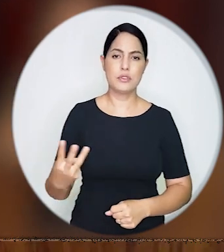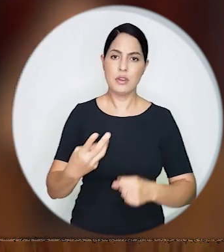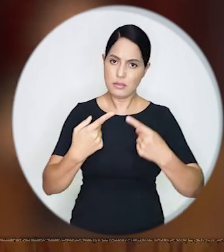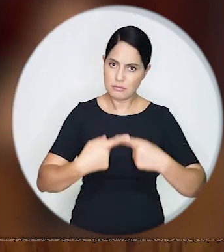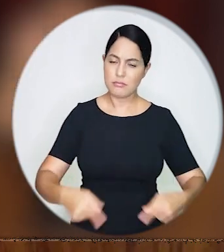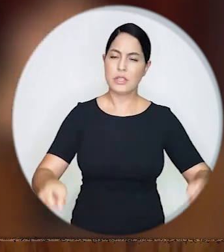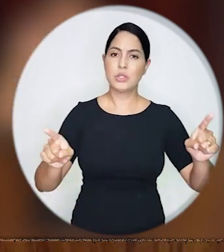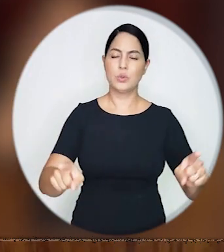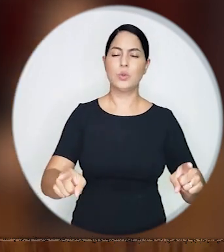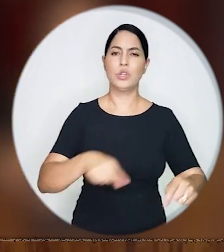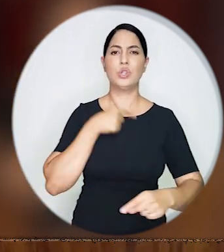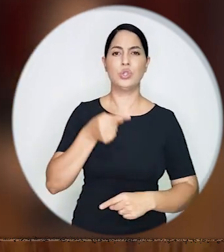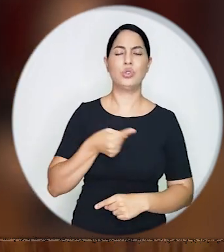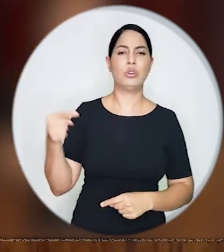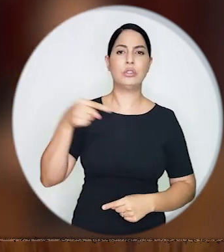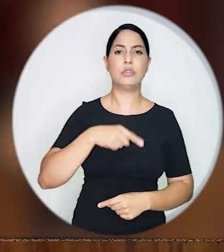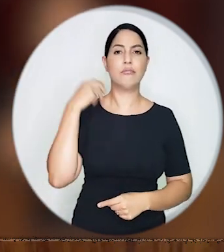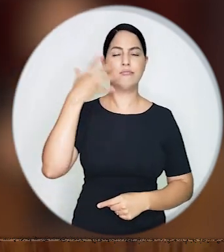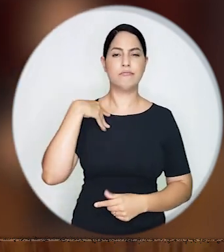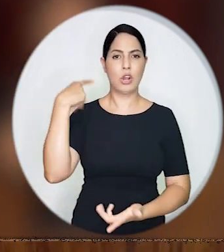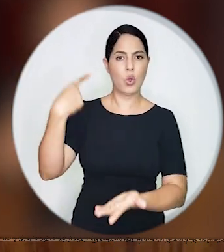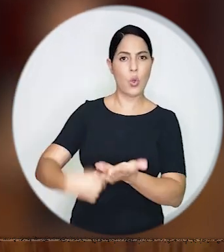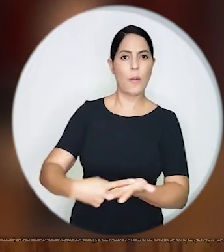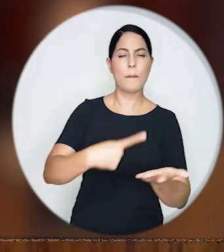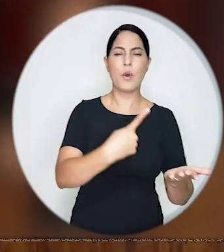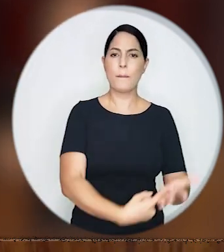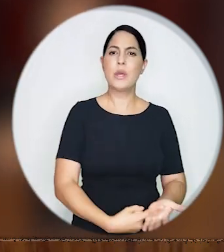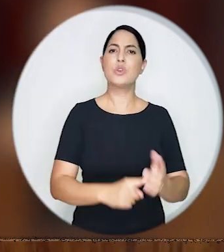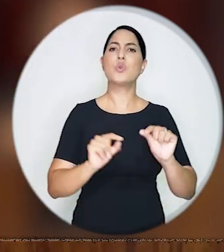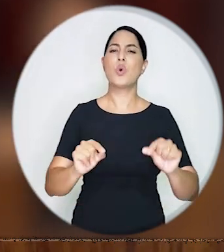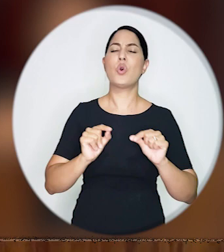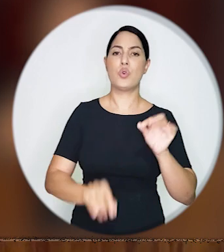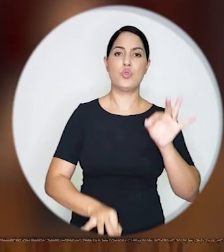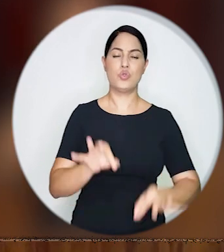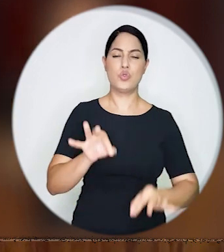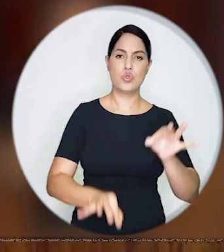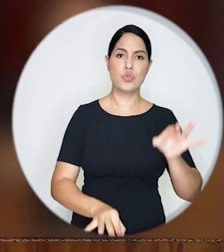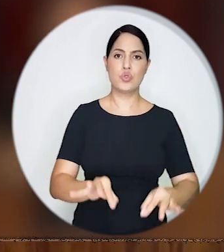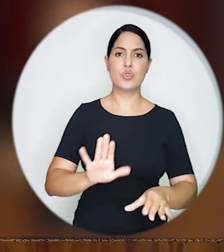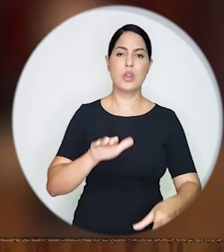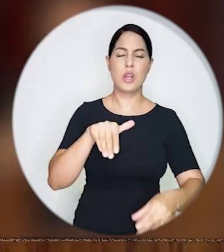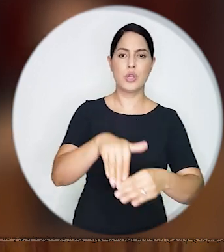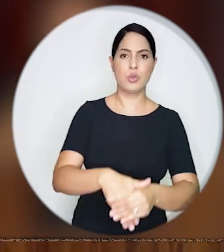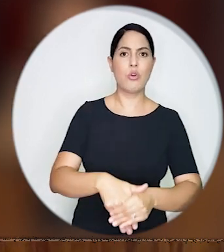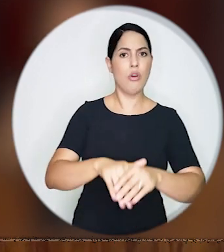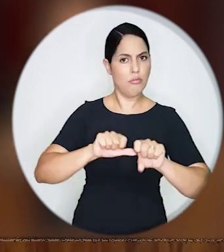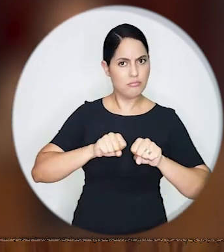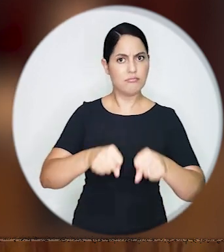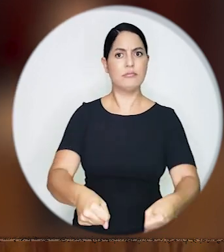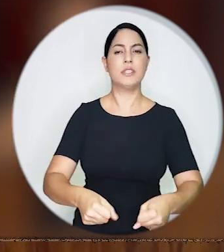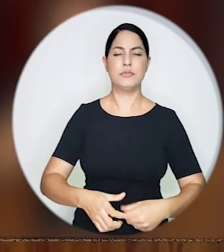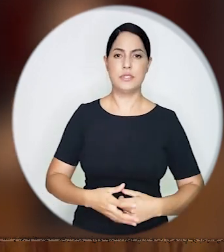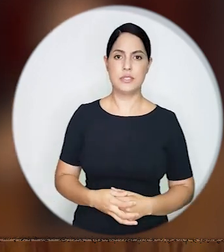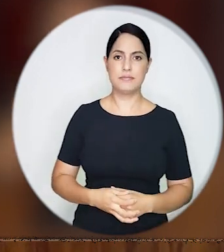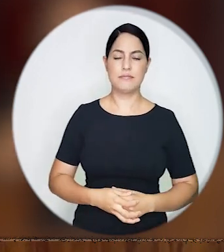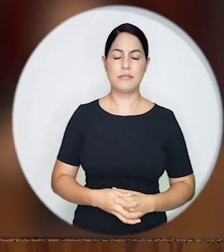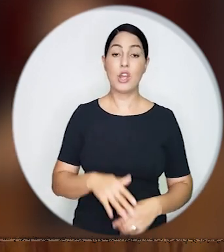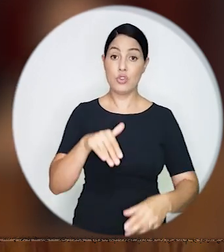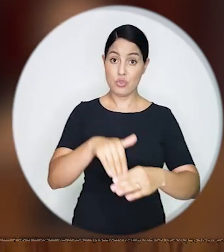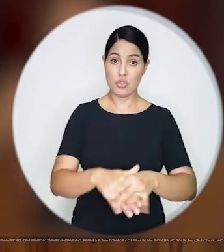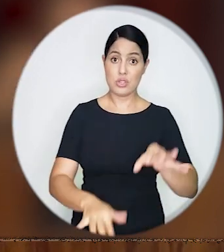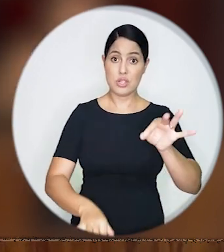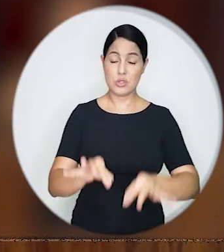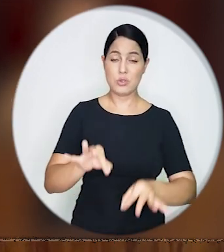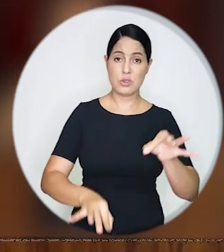casa é também a ocasião para reforçarmos o compromisso com a defesa da justiça eleitoral, um dos pilares do